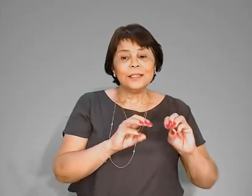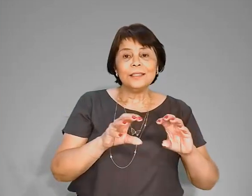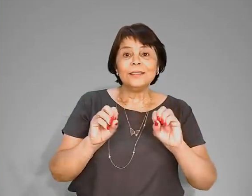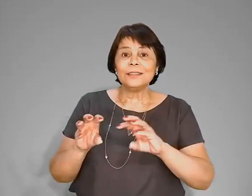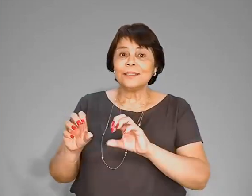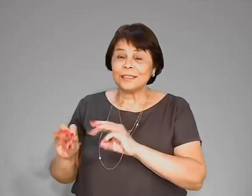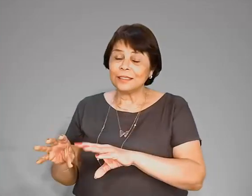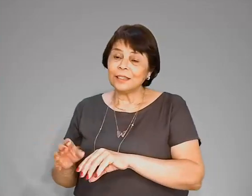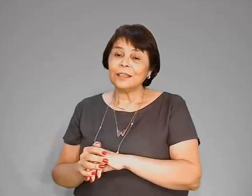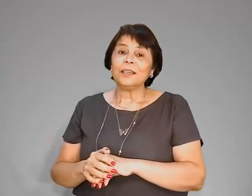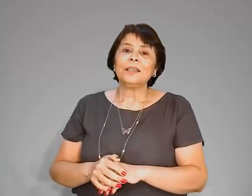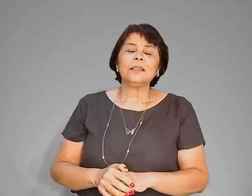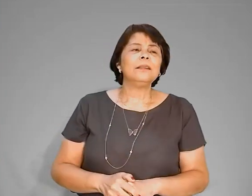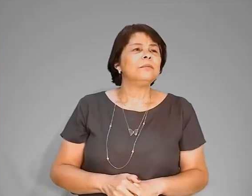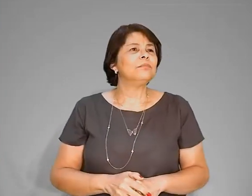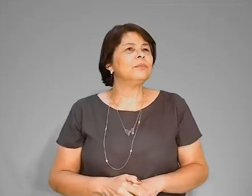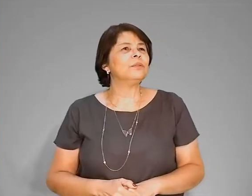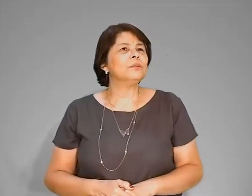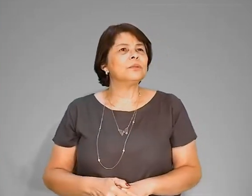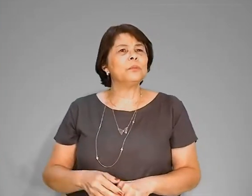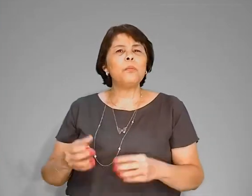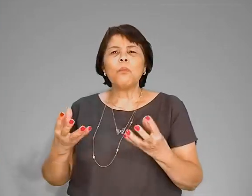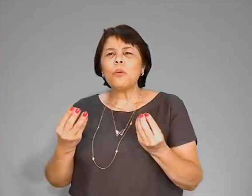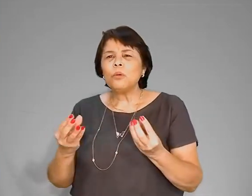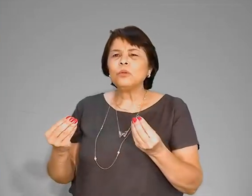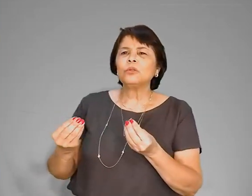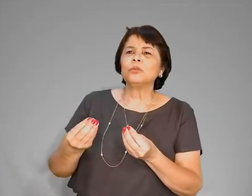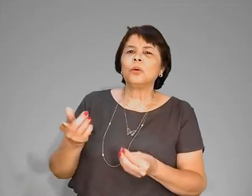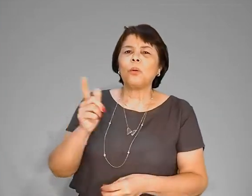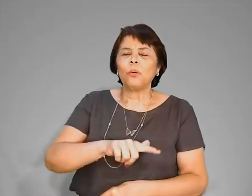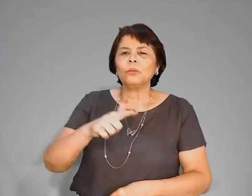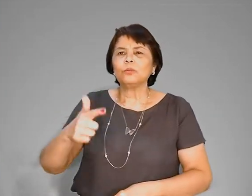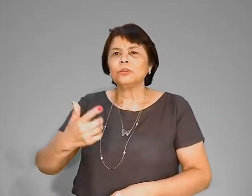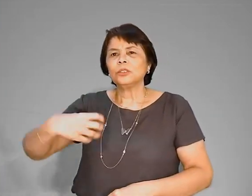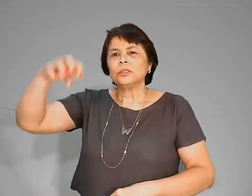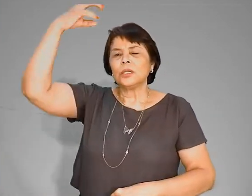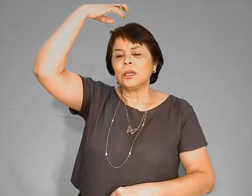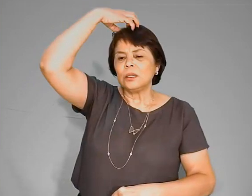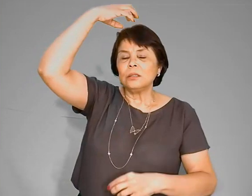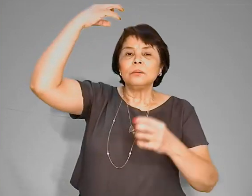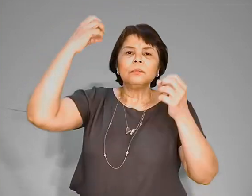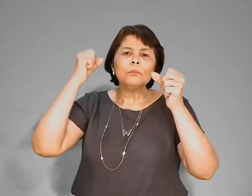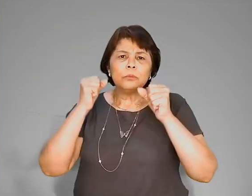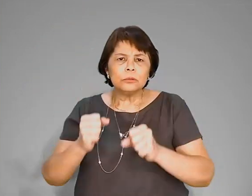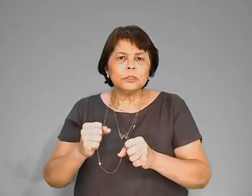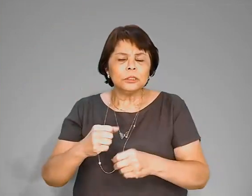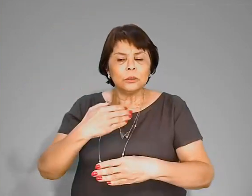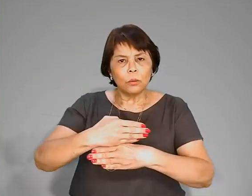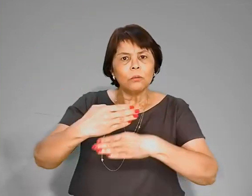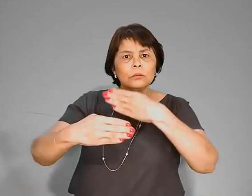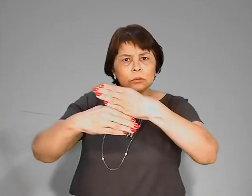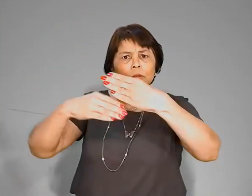por outros reis, por Herodes, que fez uma